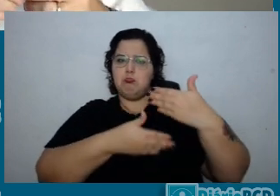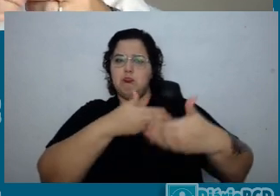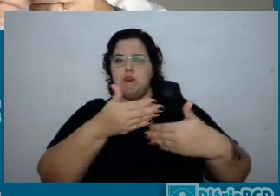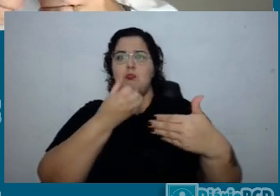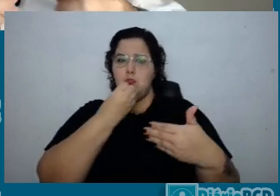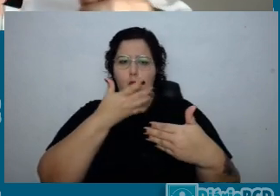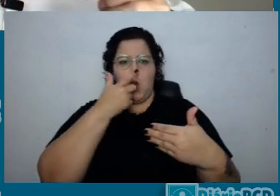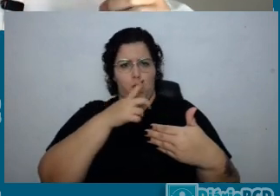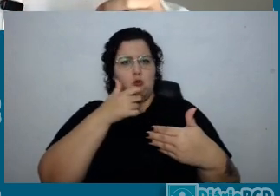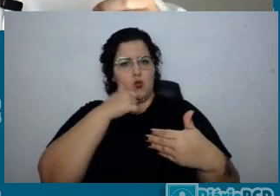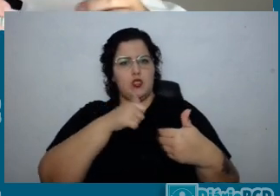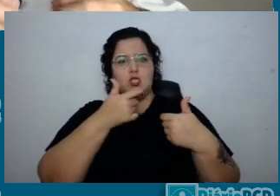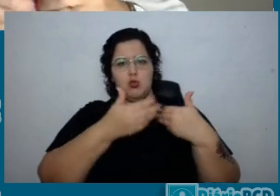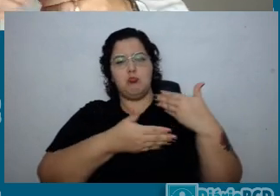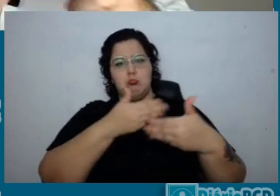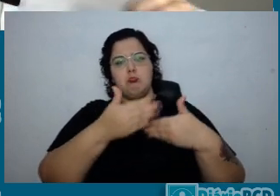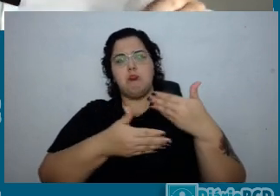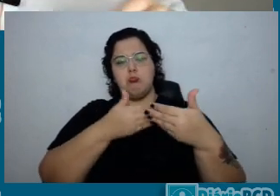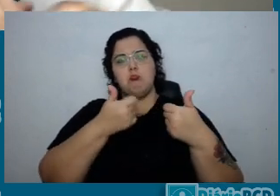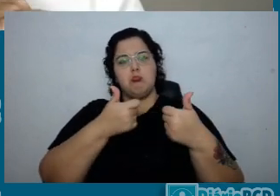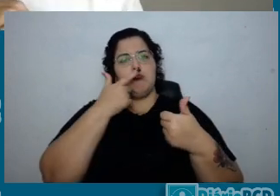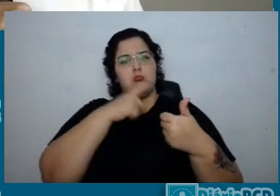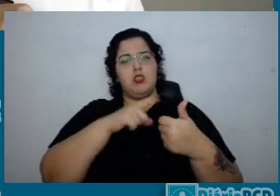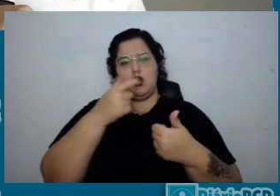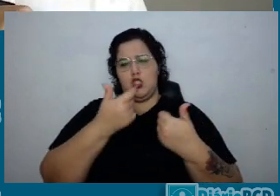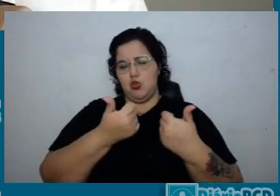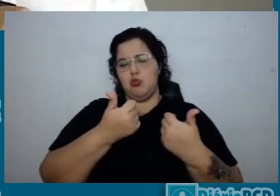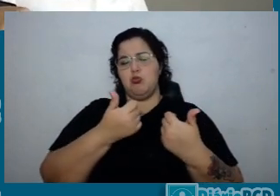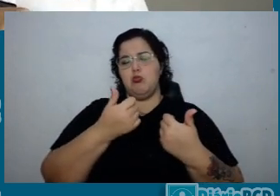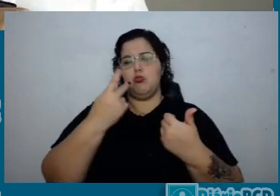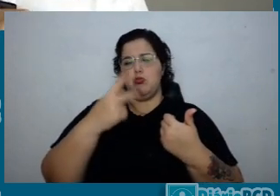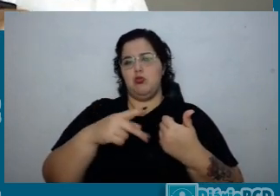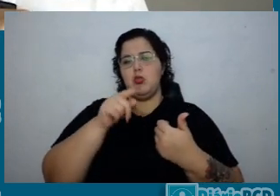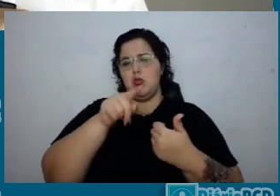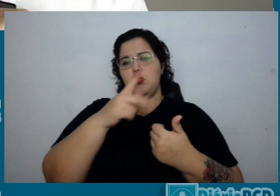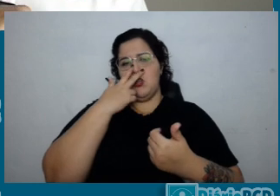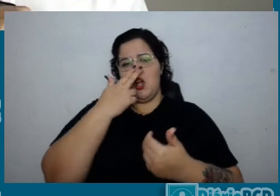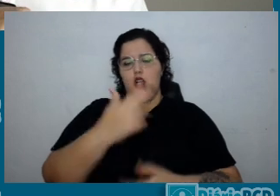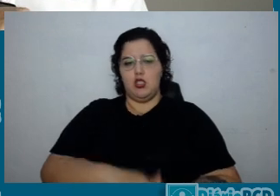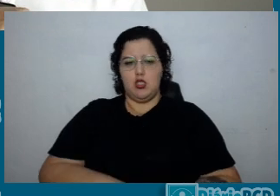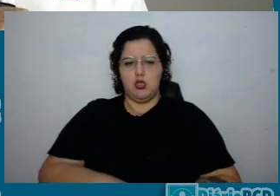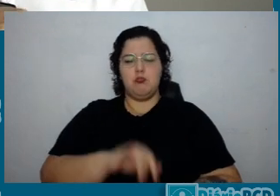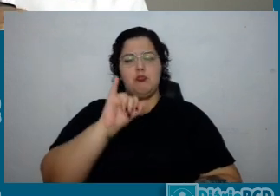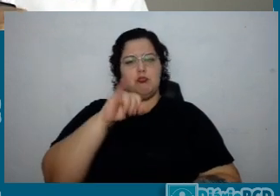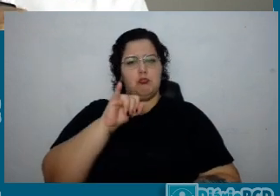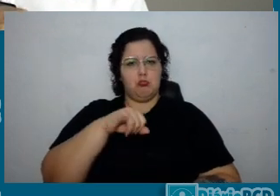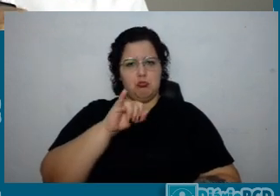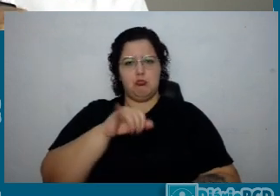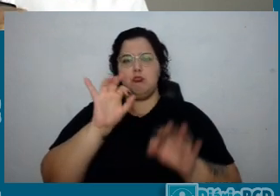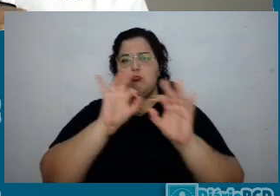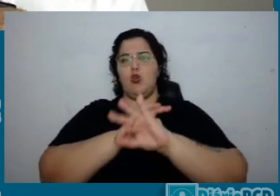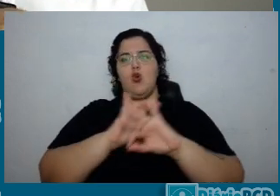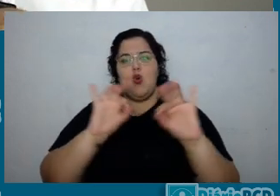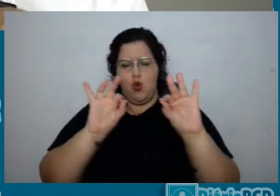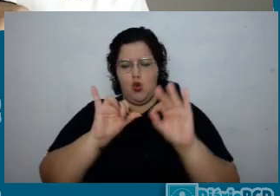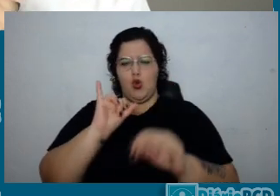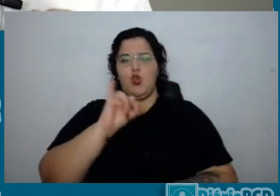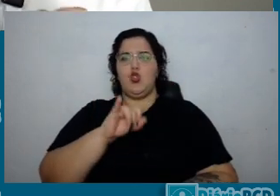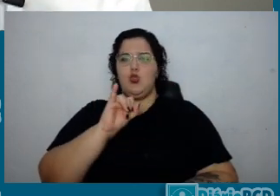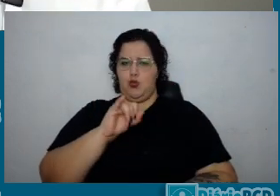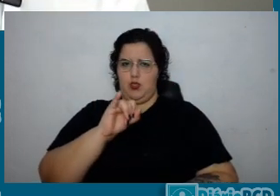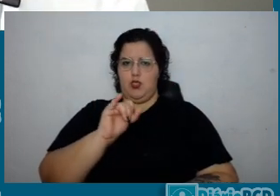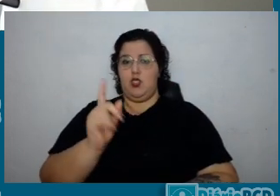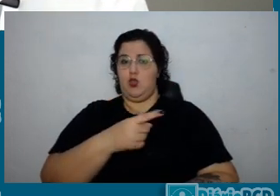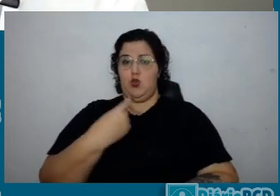Está tendo boa repercussão dentro dos demais estados brasileiros, o novo Viver Sem Limites, secretária? Está ótimo. Olha, a gente está com uma